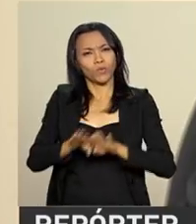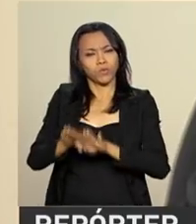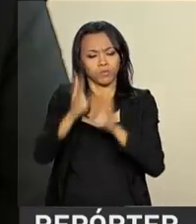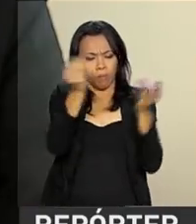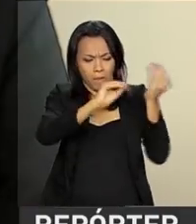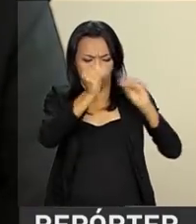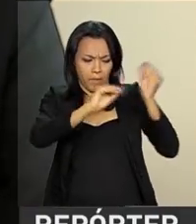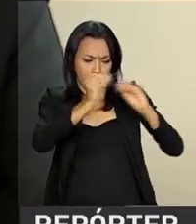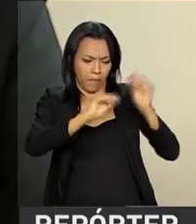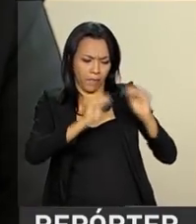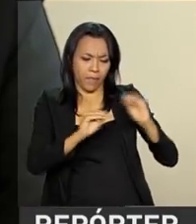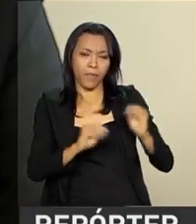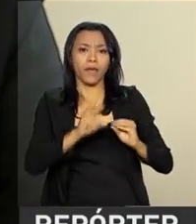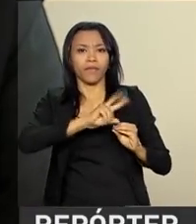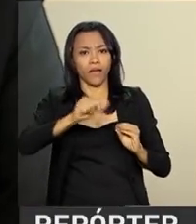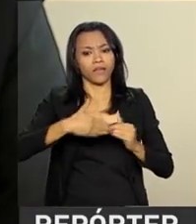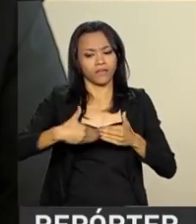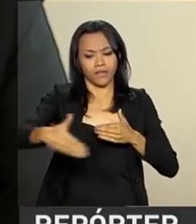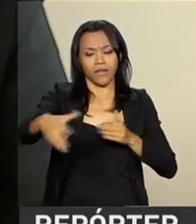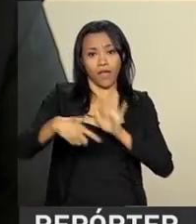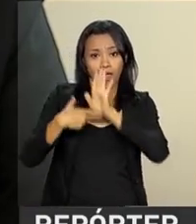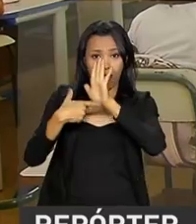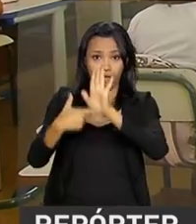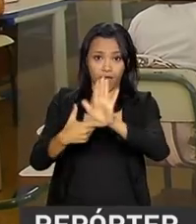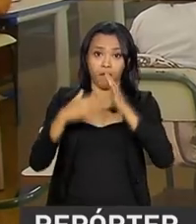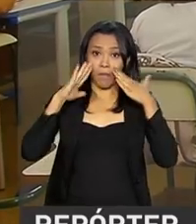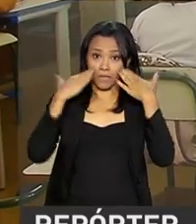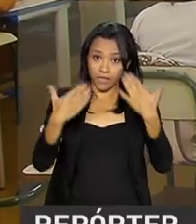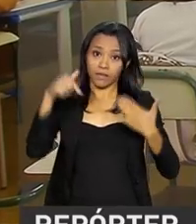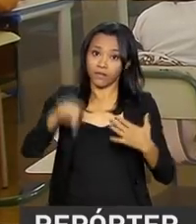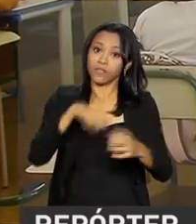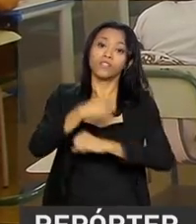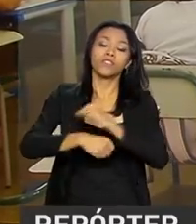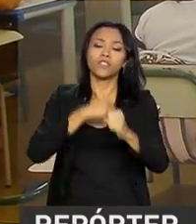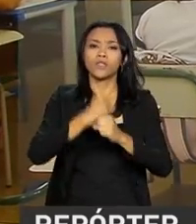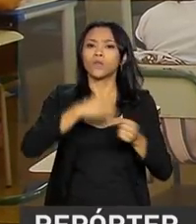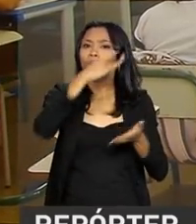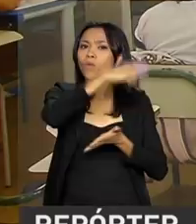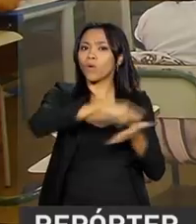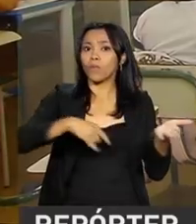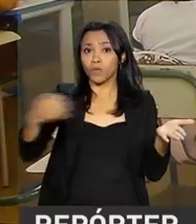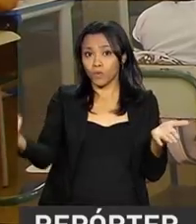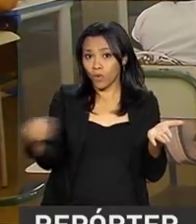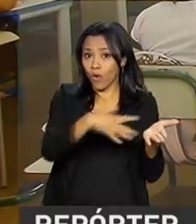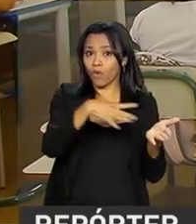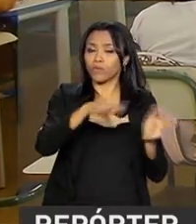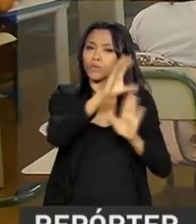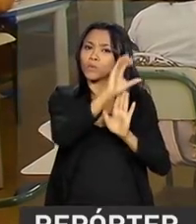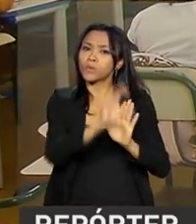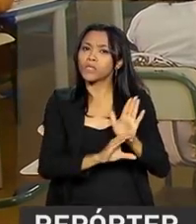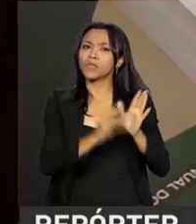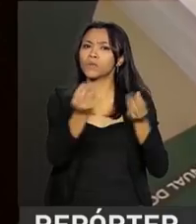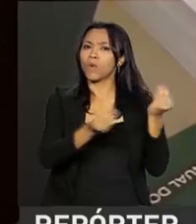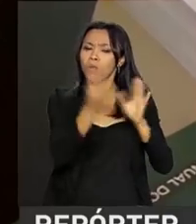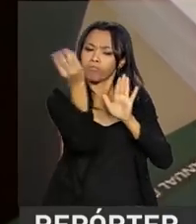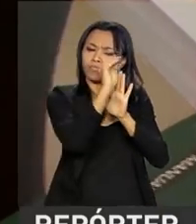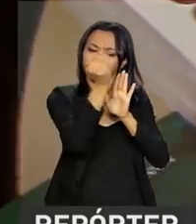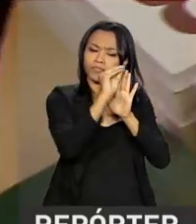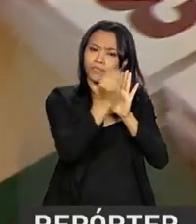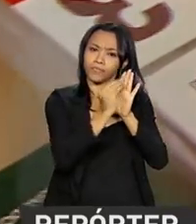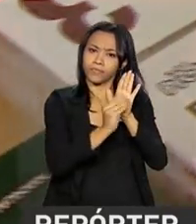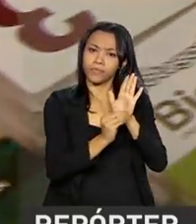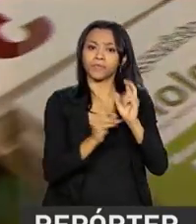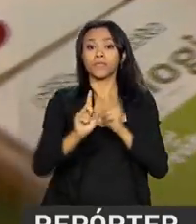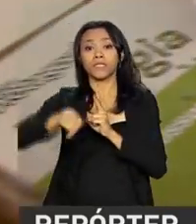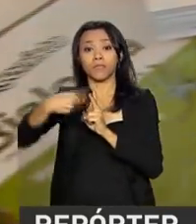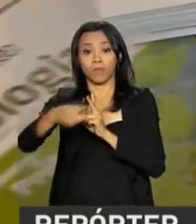construída e deve ser apresentado ainda este ano o documento traz novas diretrizes para elaboração dos currículos e escolha dos